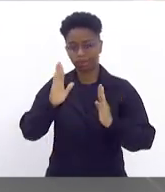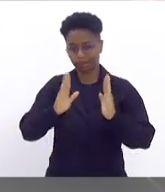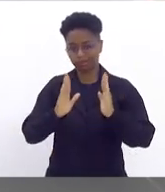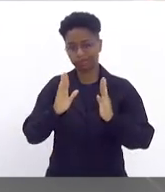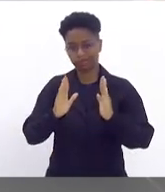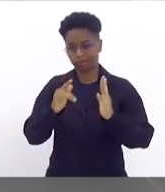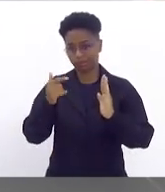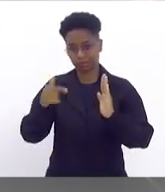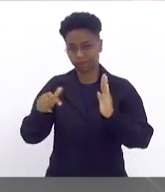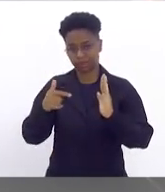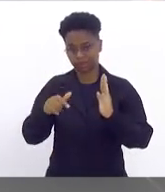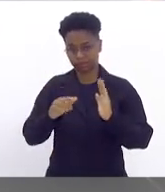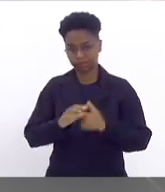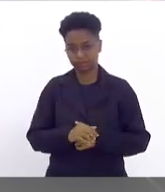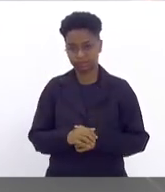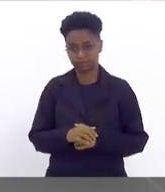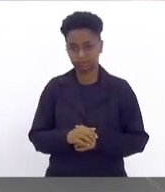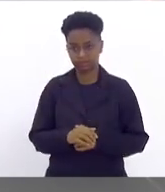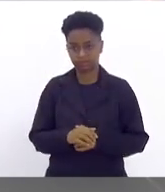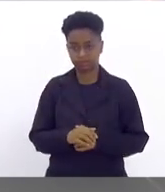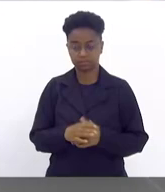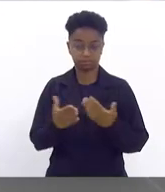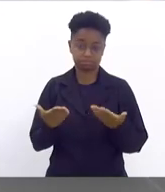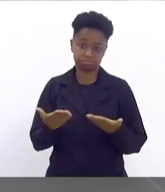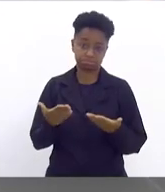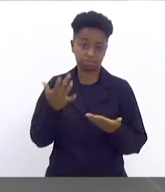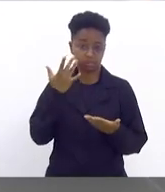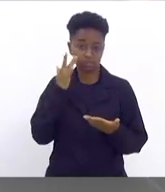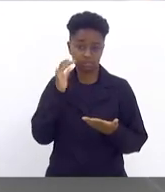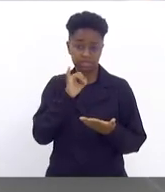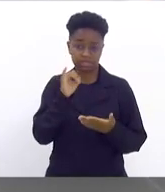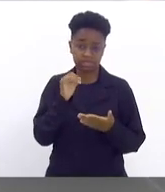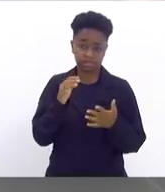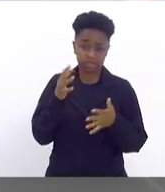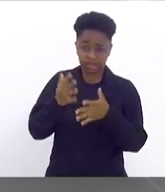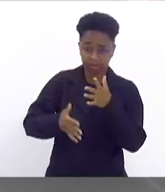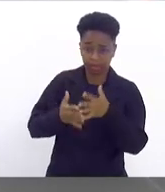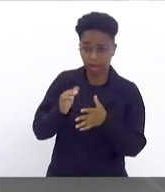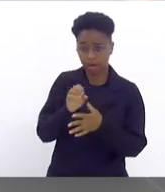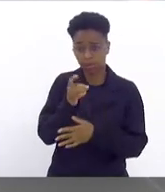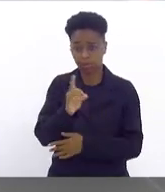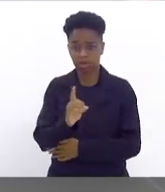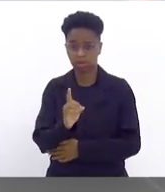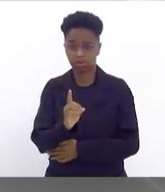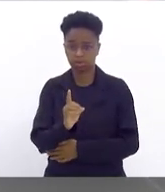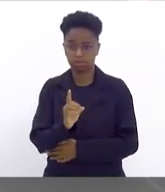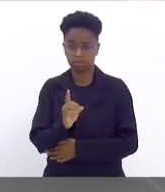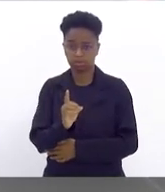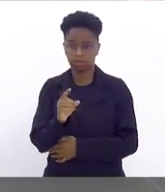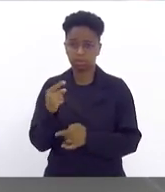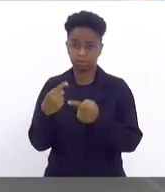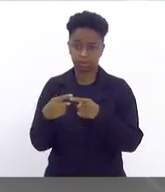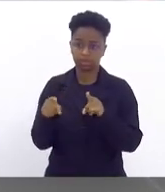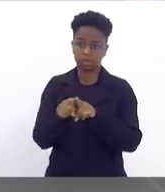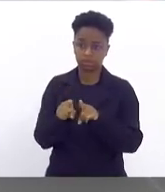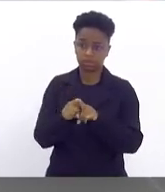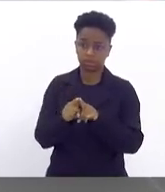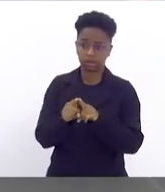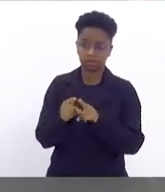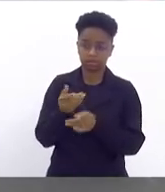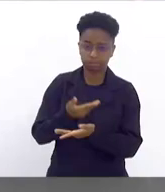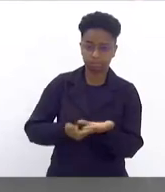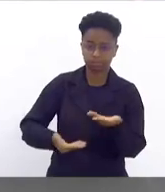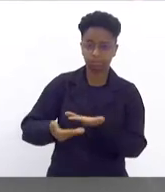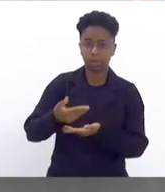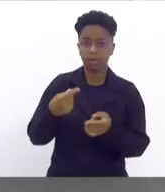tem essa questão. Não sei se teria interferência, ou, né? Porque também está tramitando, né? Embora